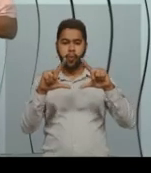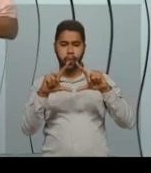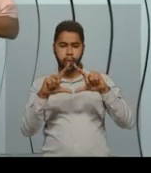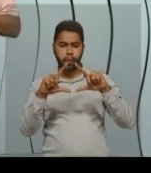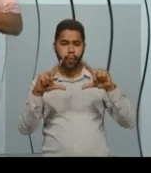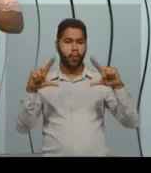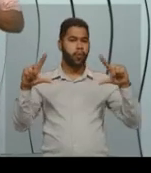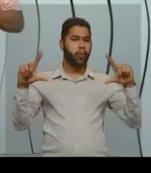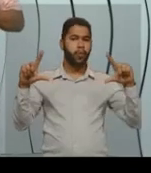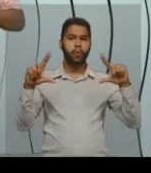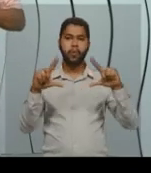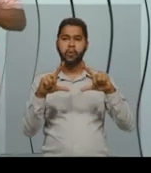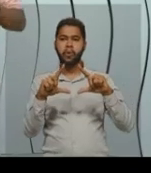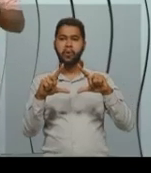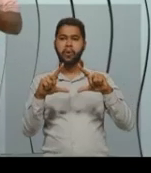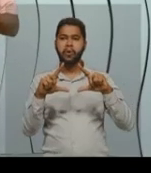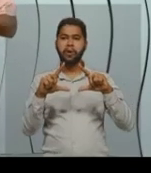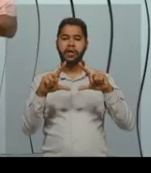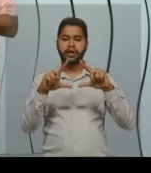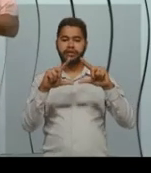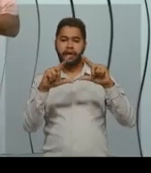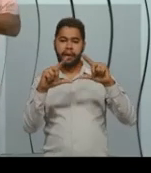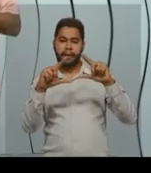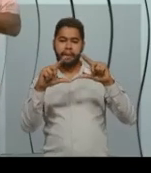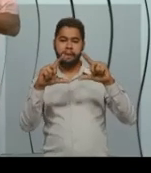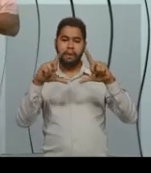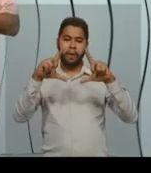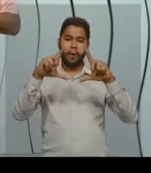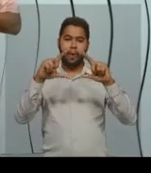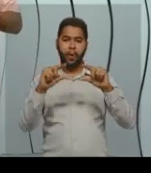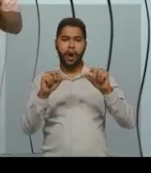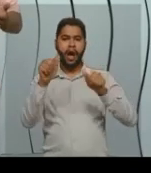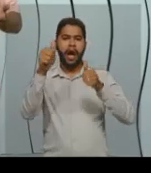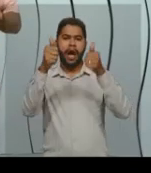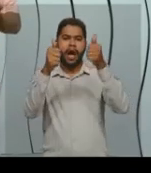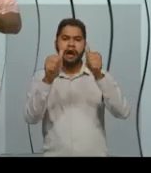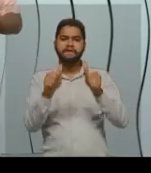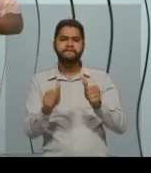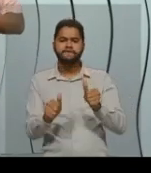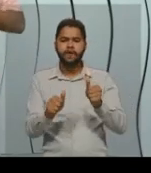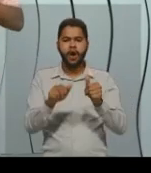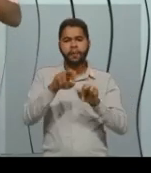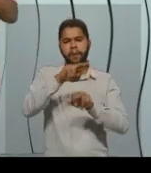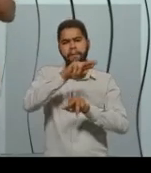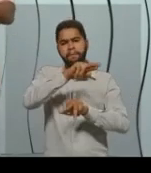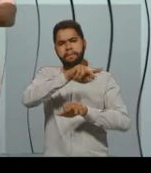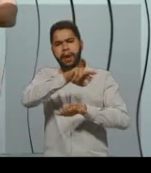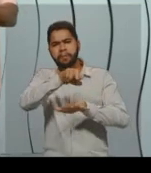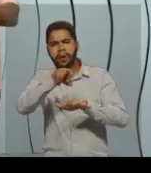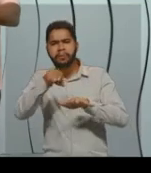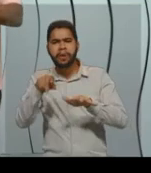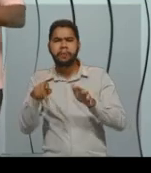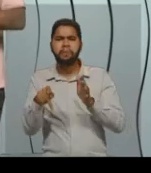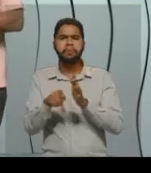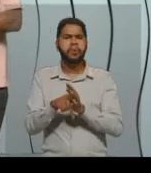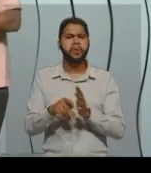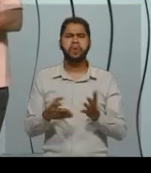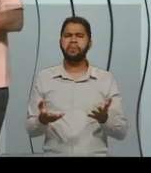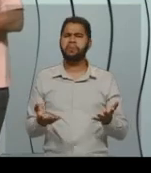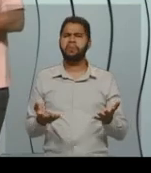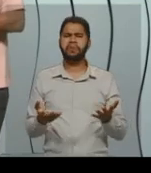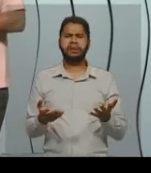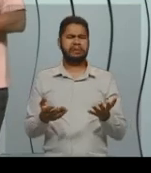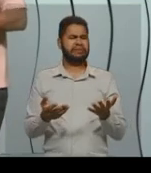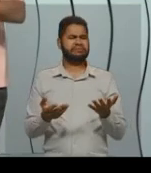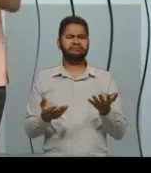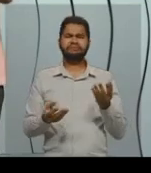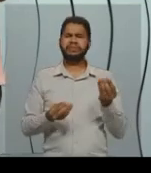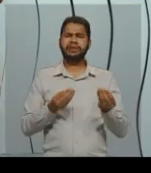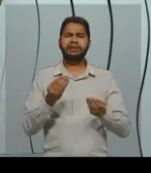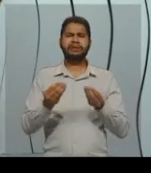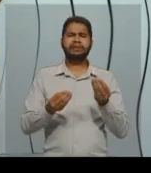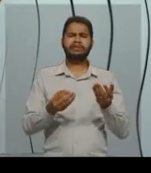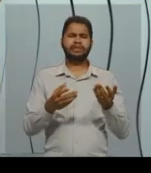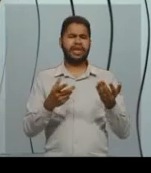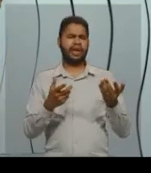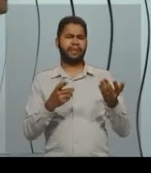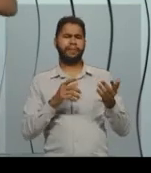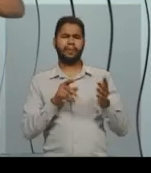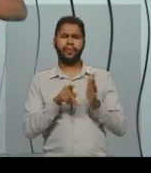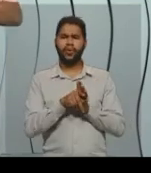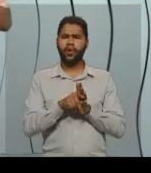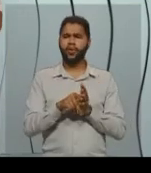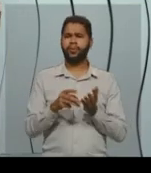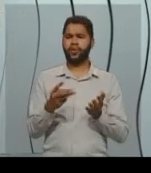se o triângulo é isósceles, ele é retângulo, é equilátero, se é o triângulo das Bermudas, se é um triângulo amoroso, se é o triângulo